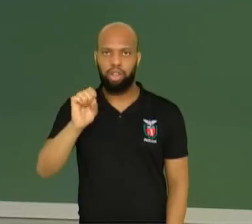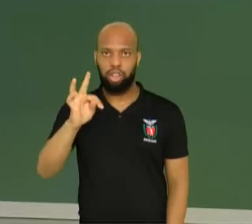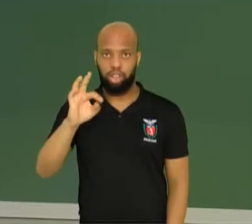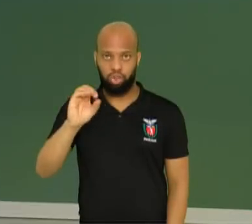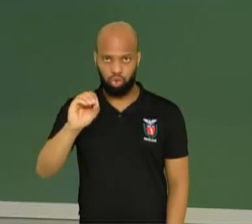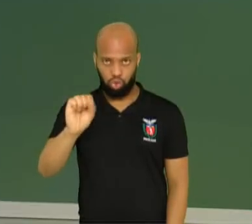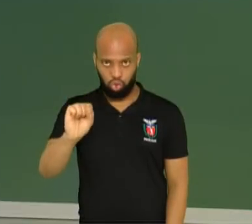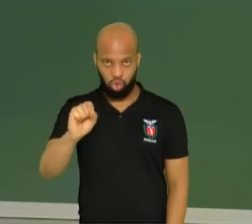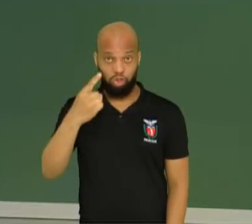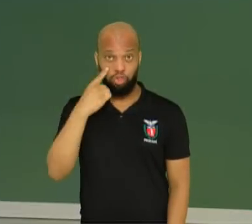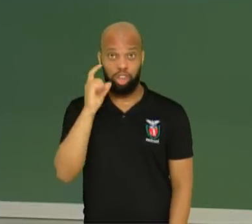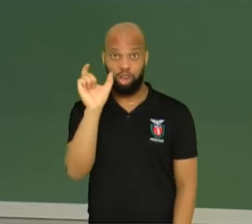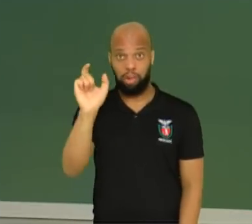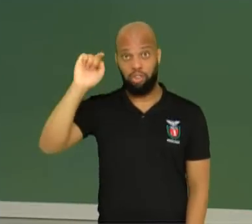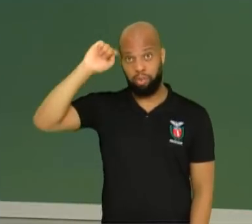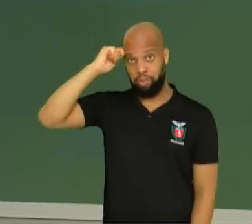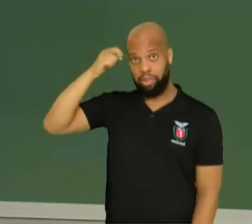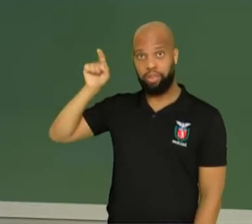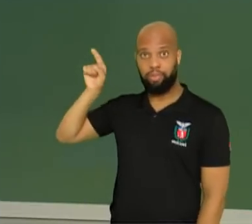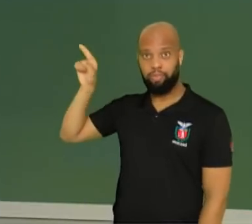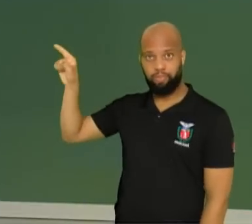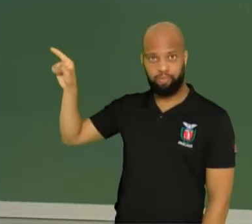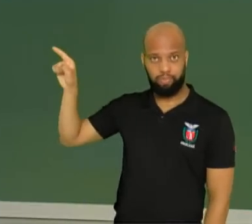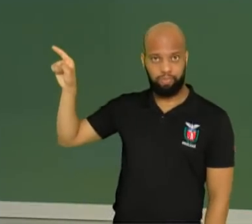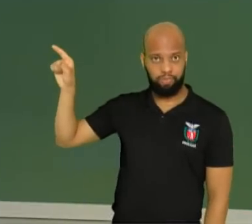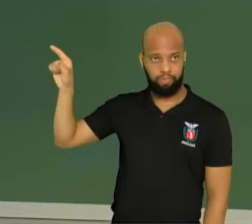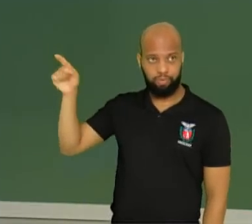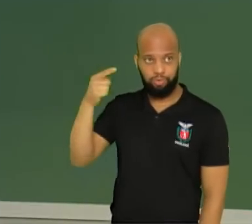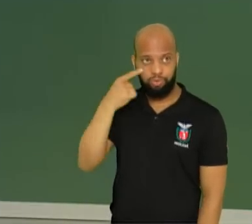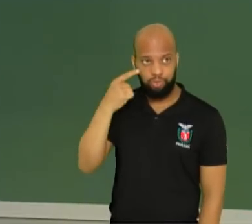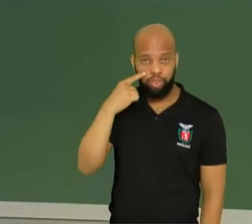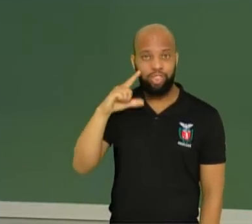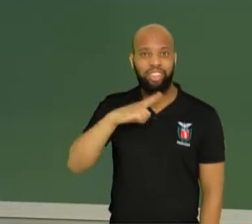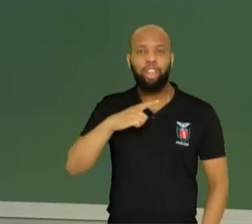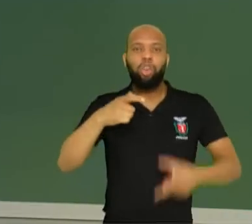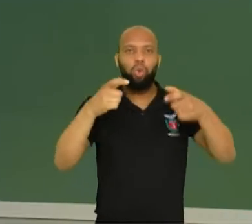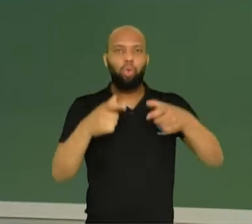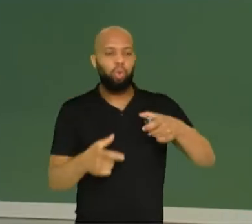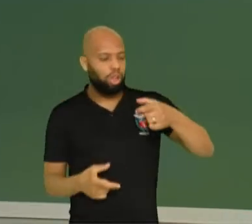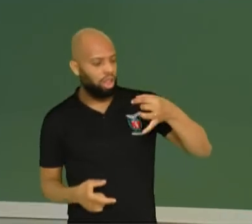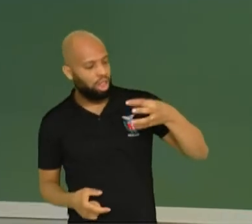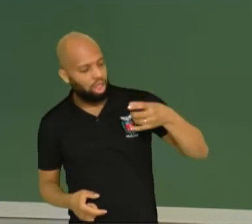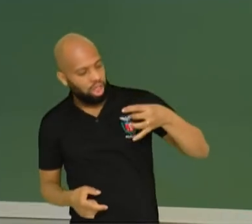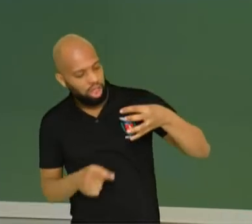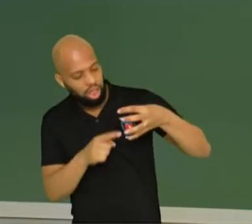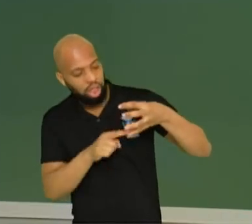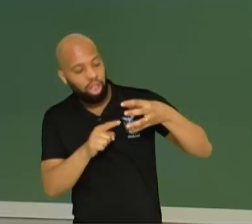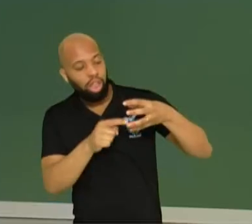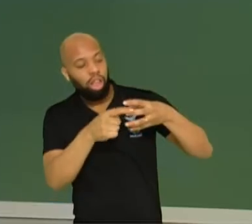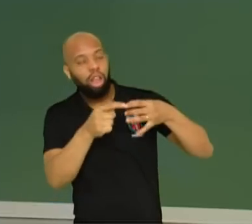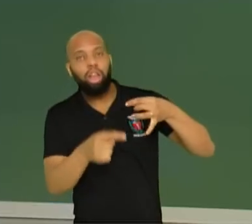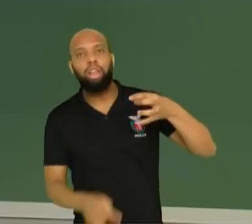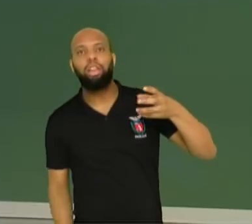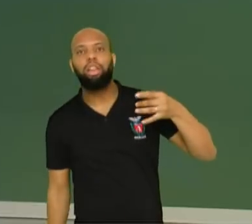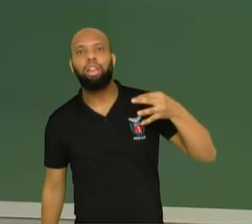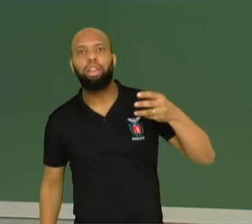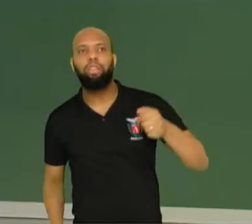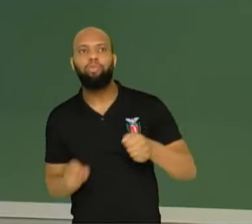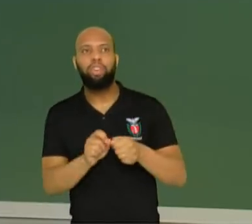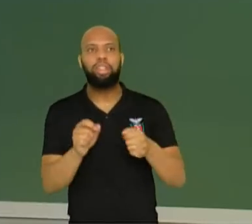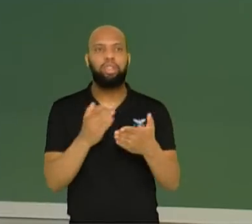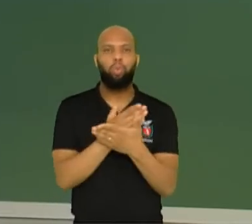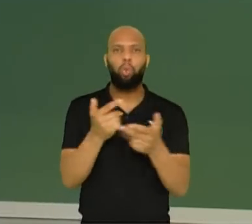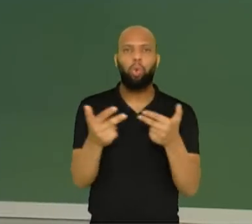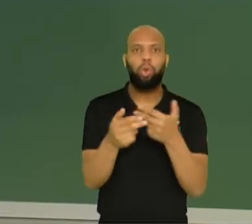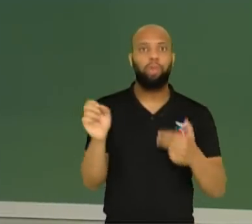vai estar ali nos tentáculos deles. Eles vão produzir quinidócitos, que são substâncias